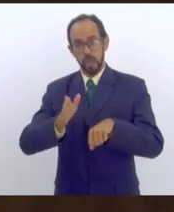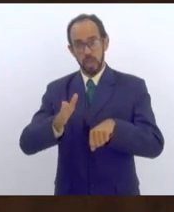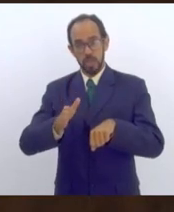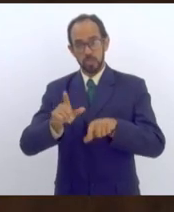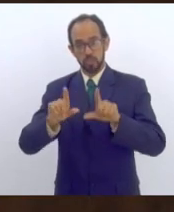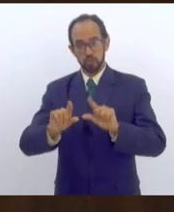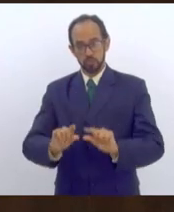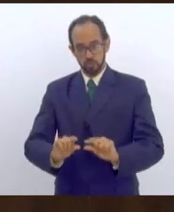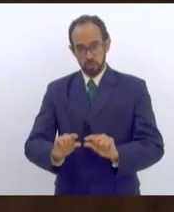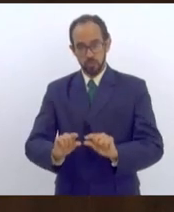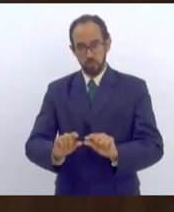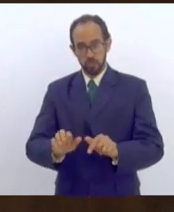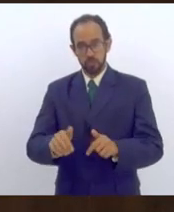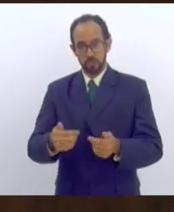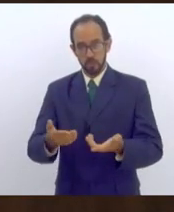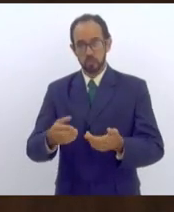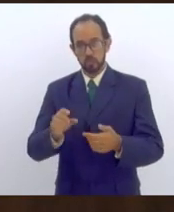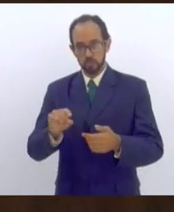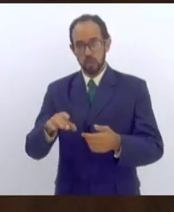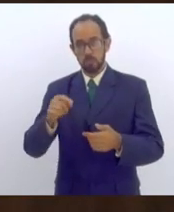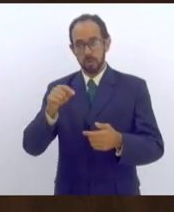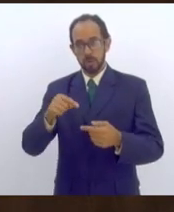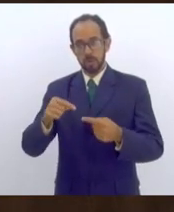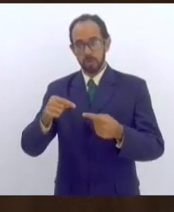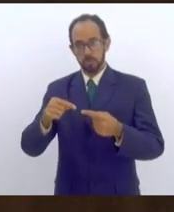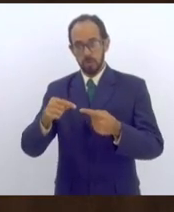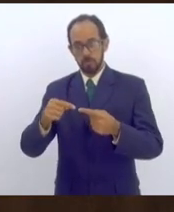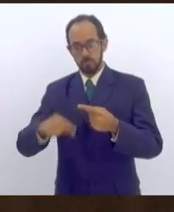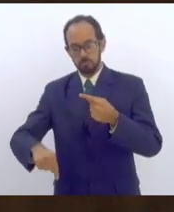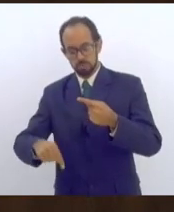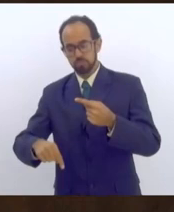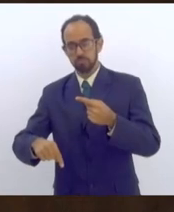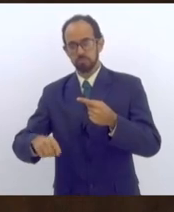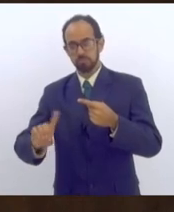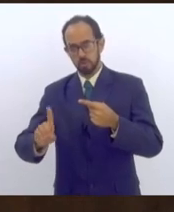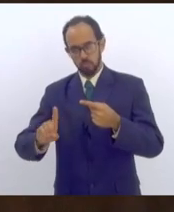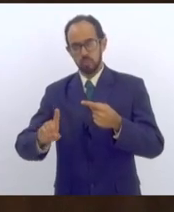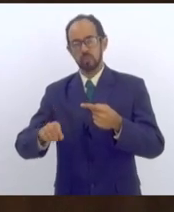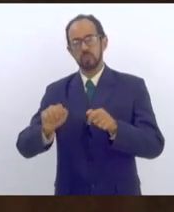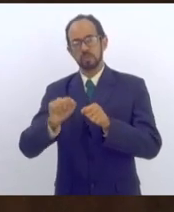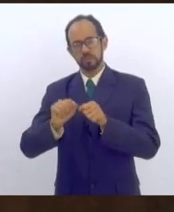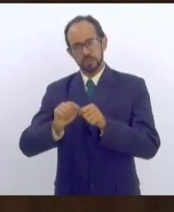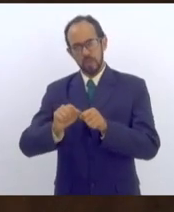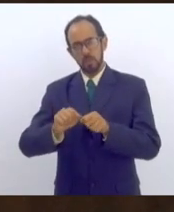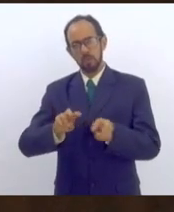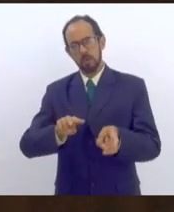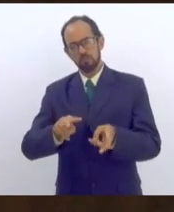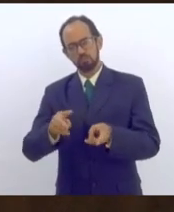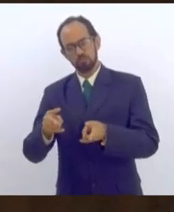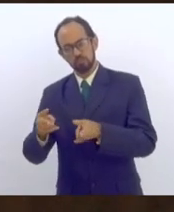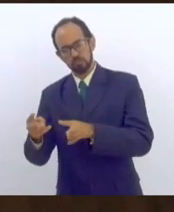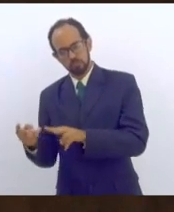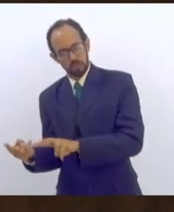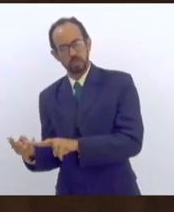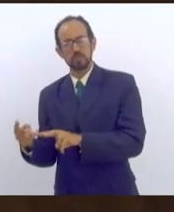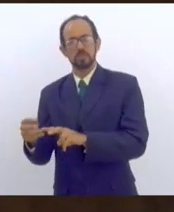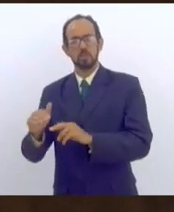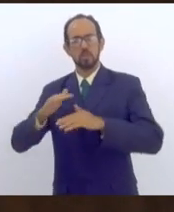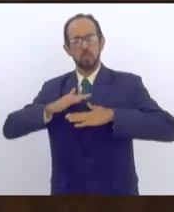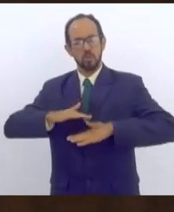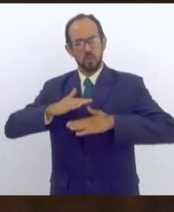haja uma interrupção abrupta, tem uma transição e uma prévia de que data será a sua